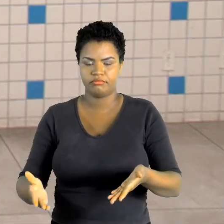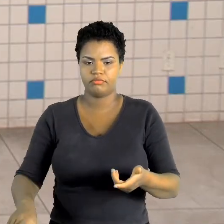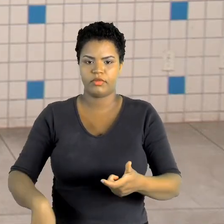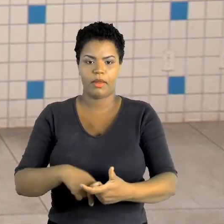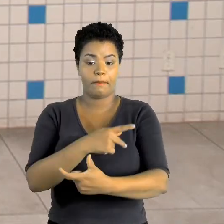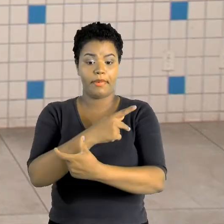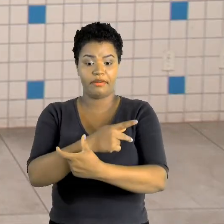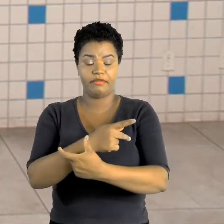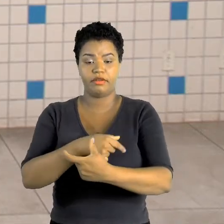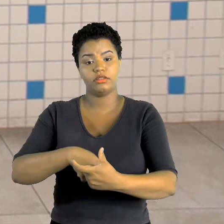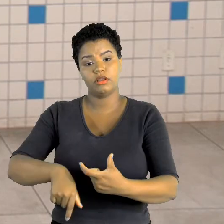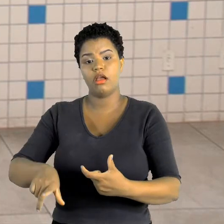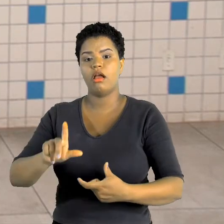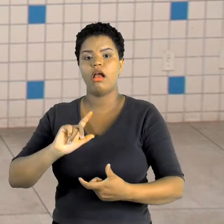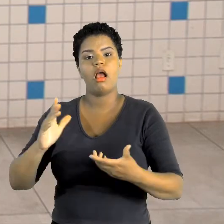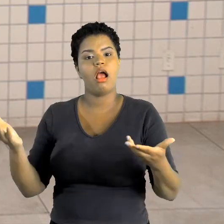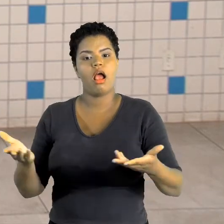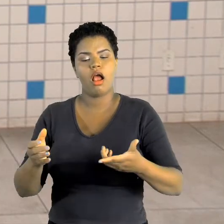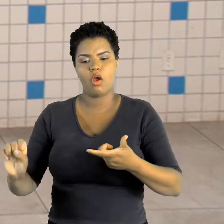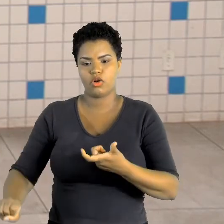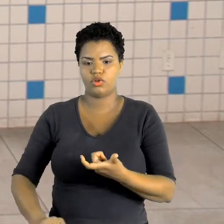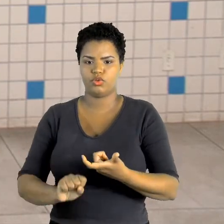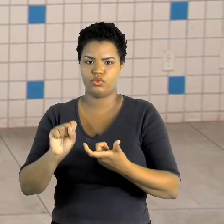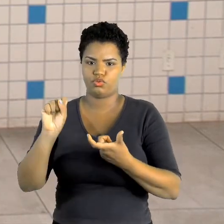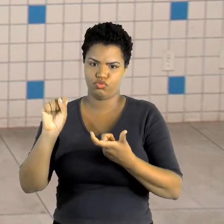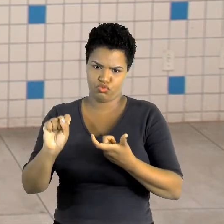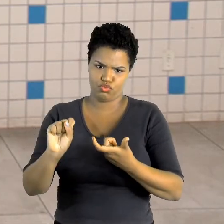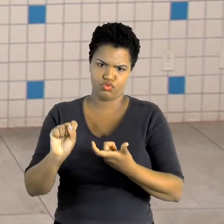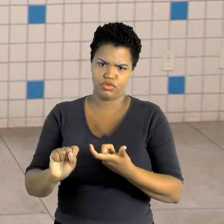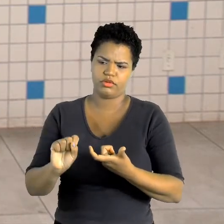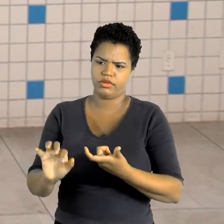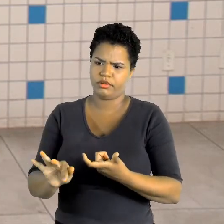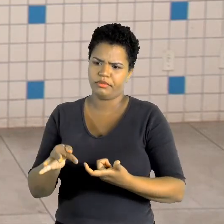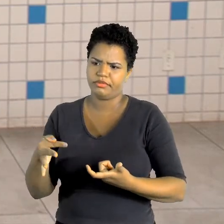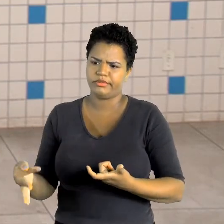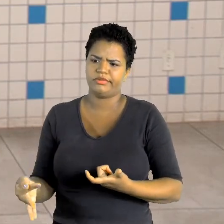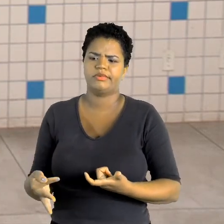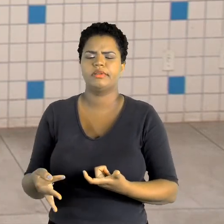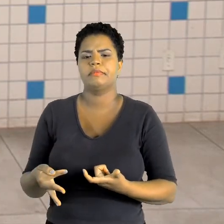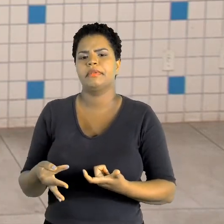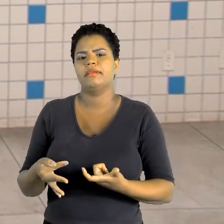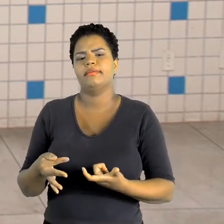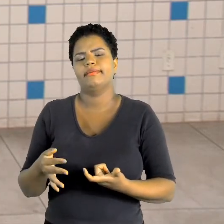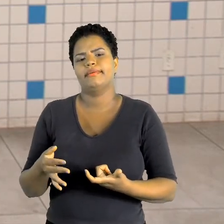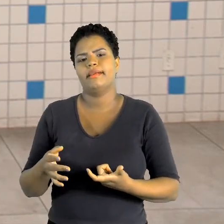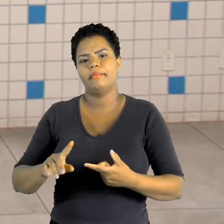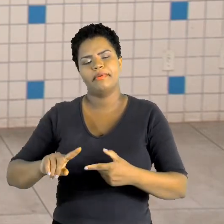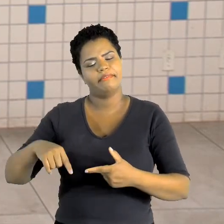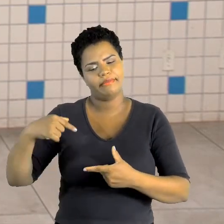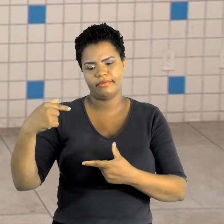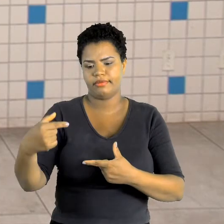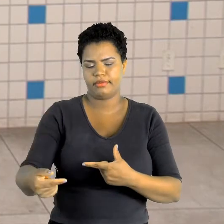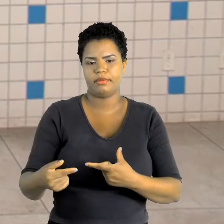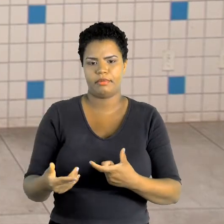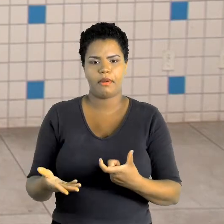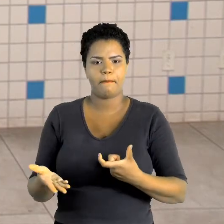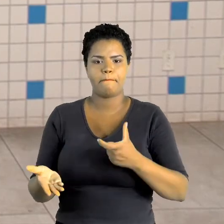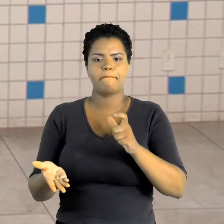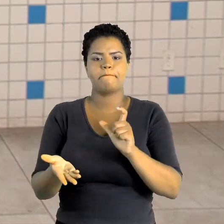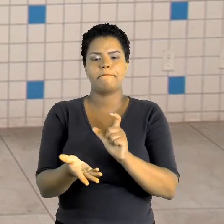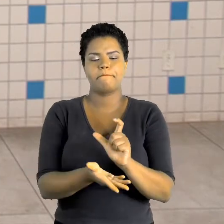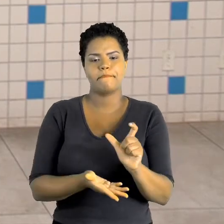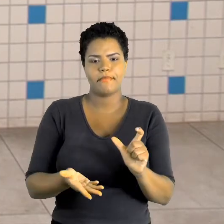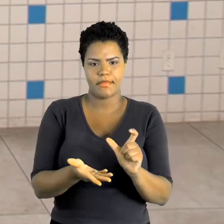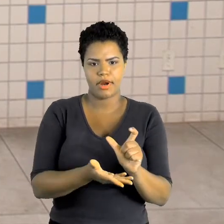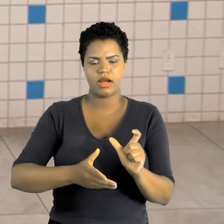foi antes. E agora o sufixo, bem simples, assim como o sufixo, só que vem depois da base, da palavra base,